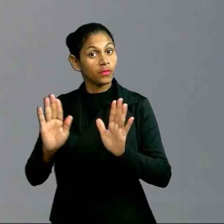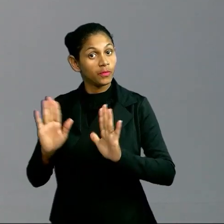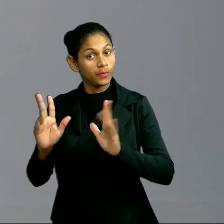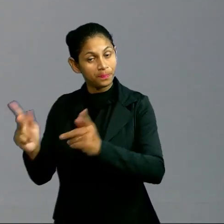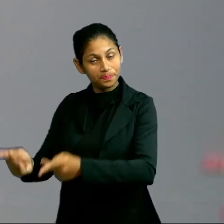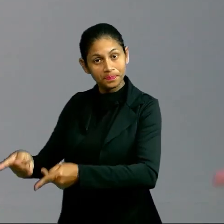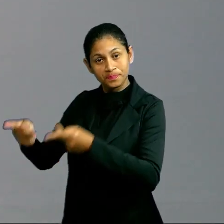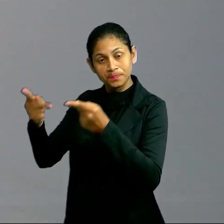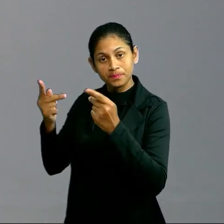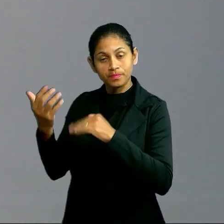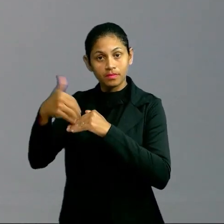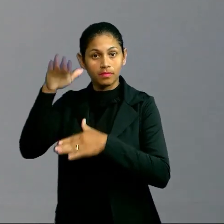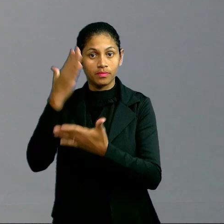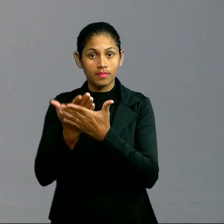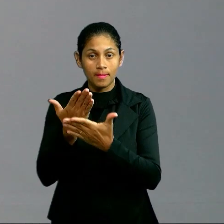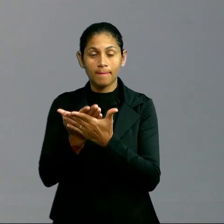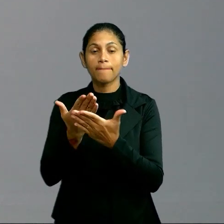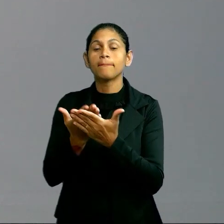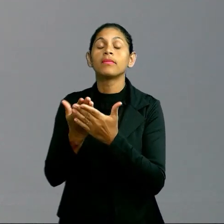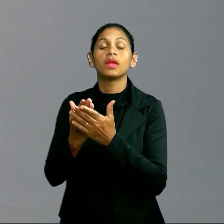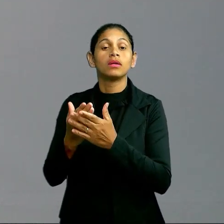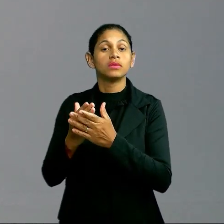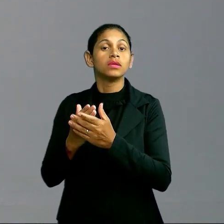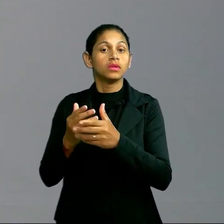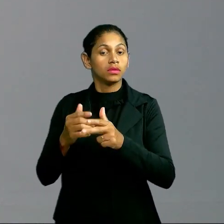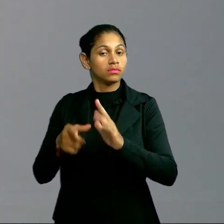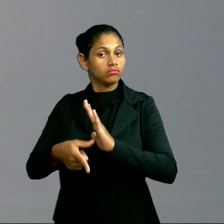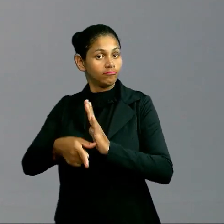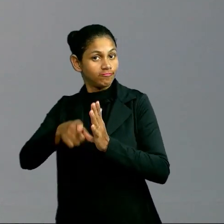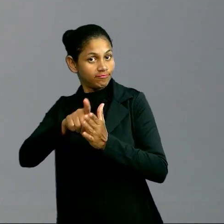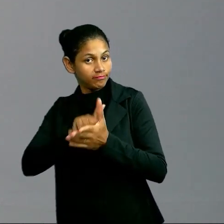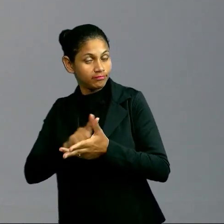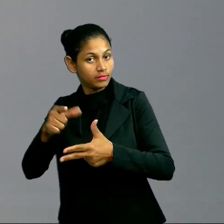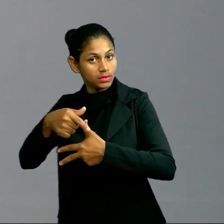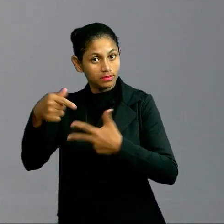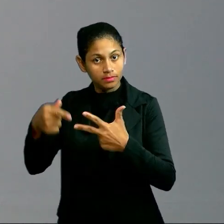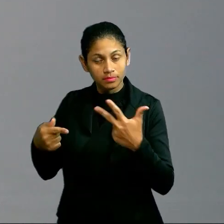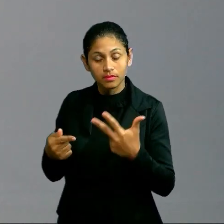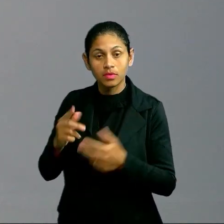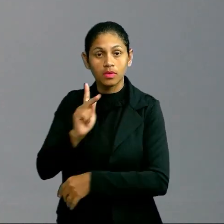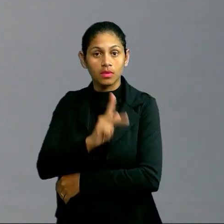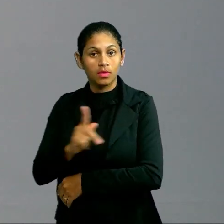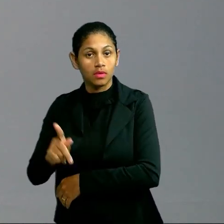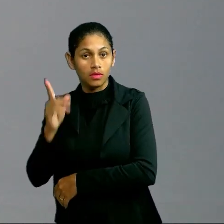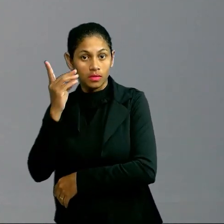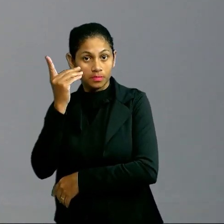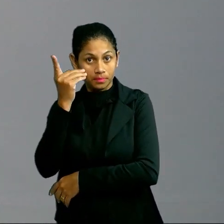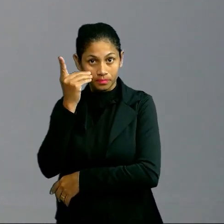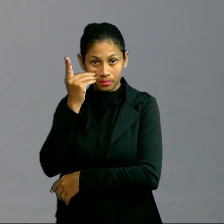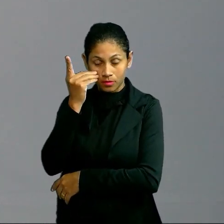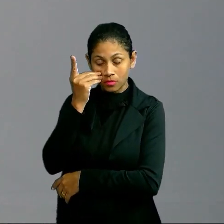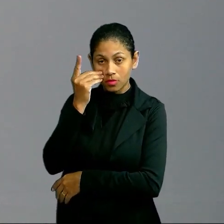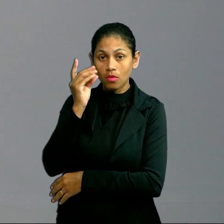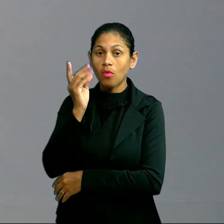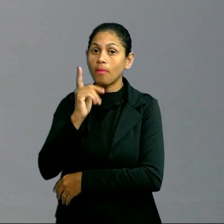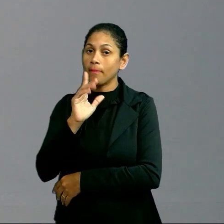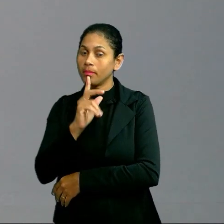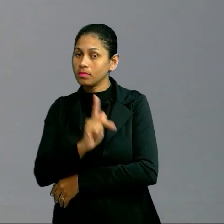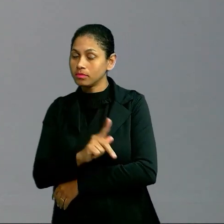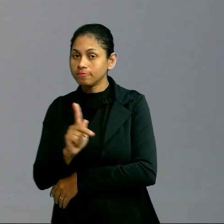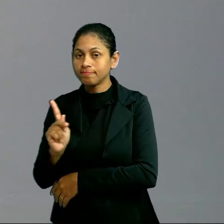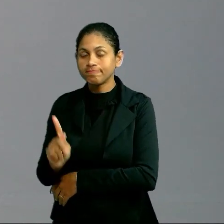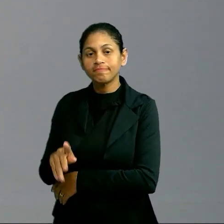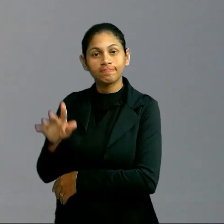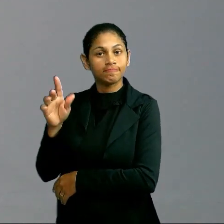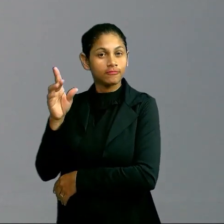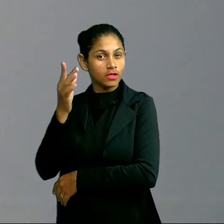Olá, seja bem-vindo a mais uma aula do nosso Pré-ENEM Legal. Sou o professor Douglas, professor de Física, e na aula de hoje vamos falar